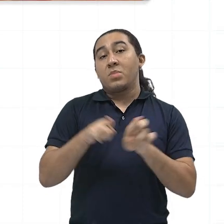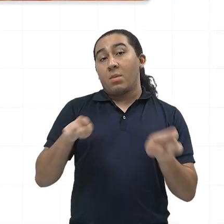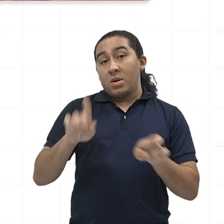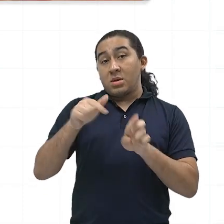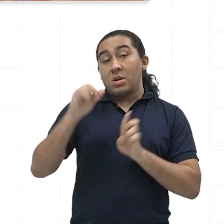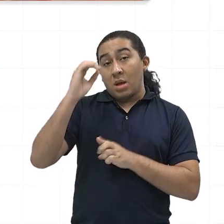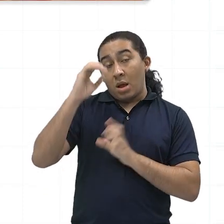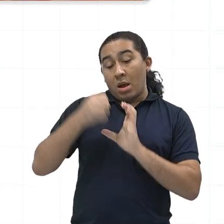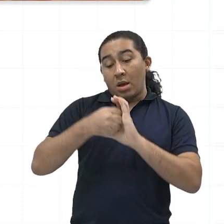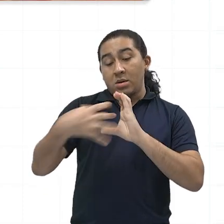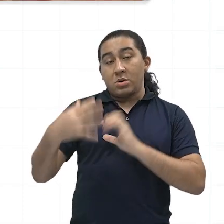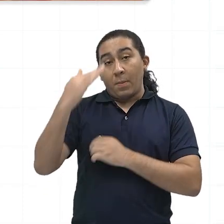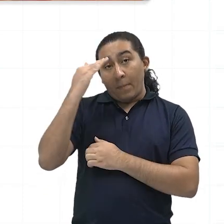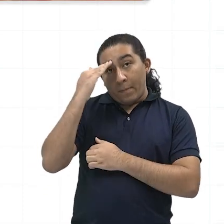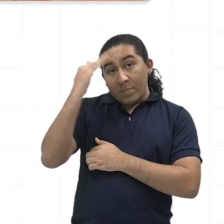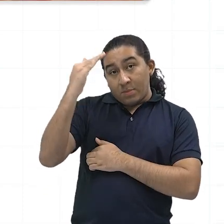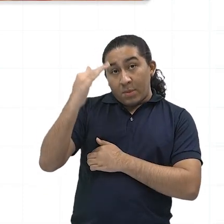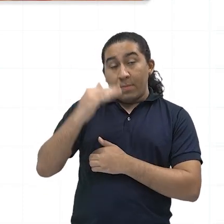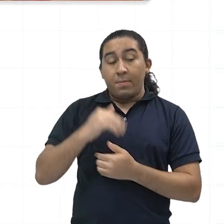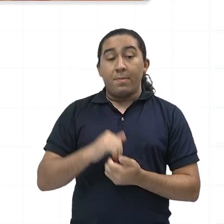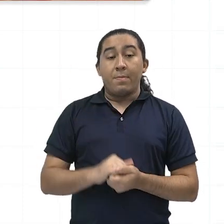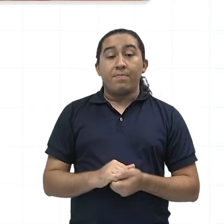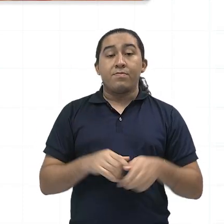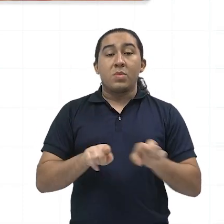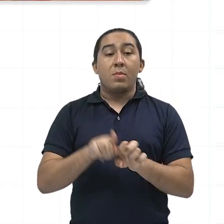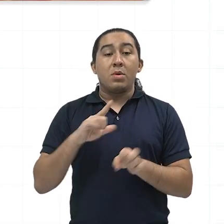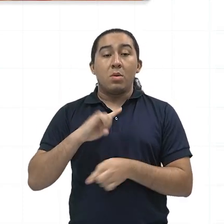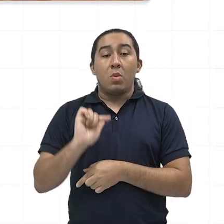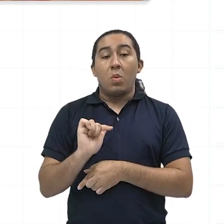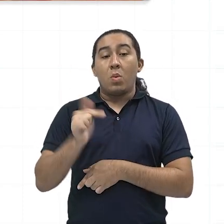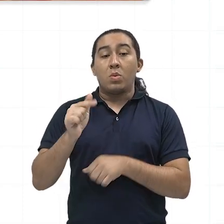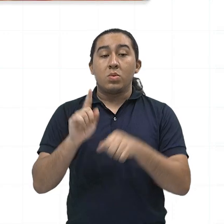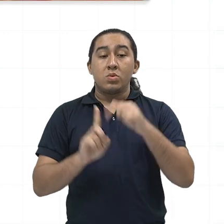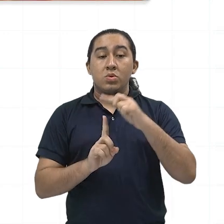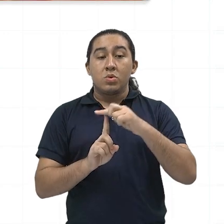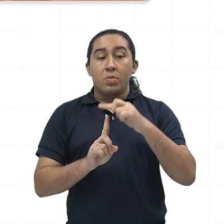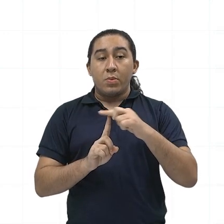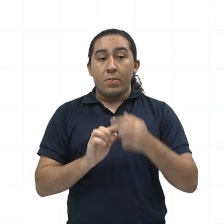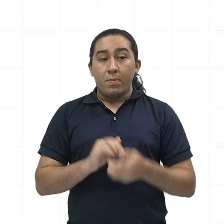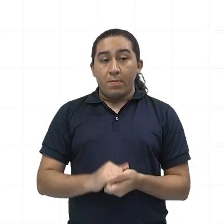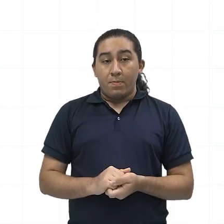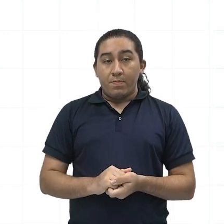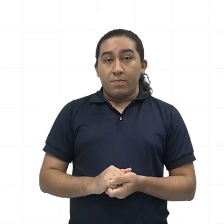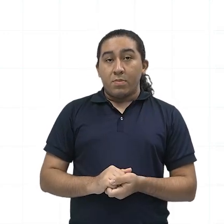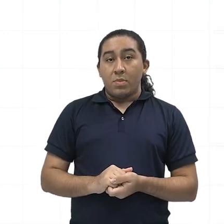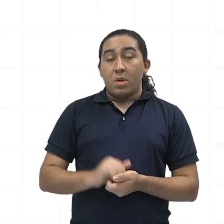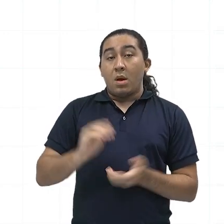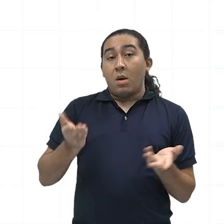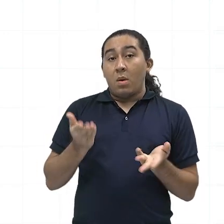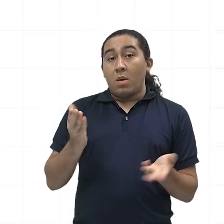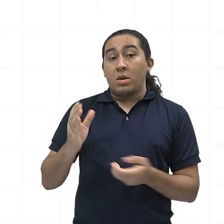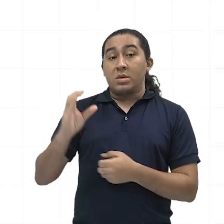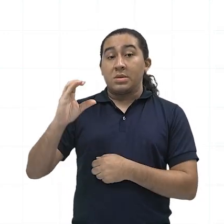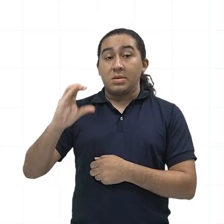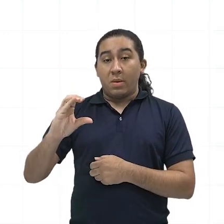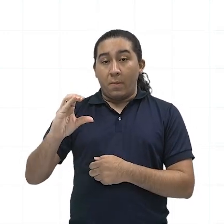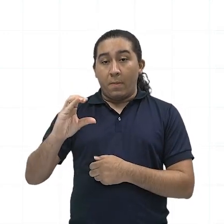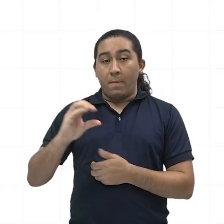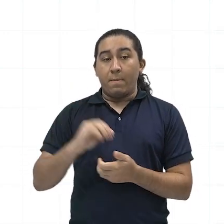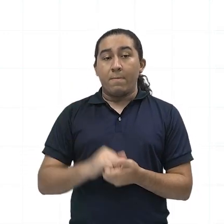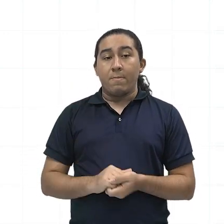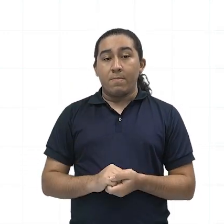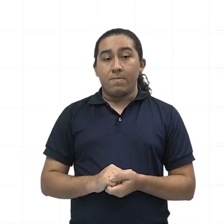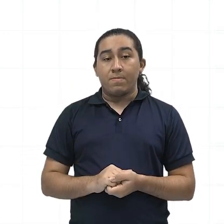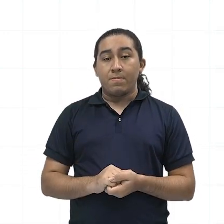é esse. Mas também temos um outro tipo de hepatite, que é a hepatite C. Nesse caso